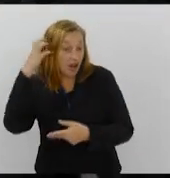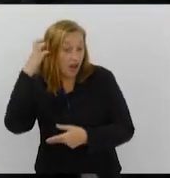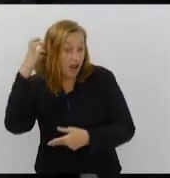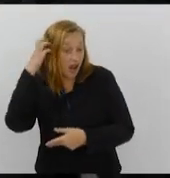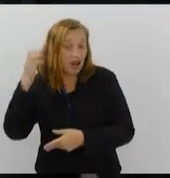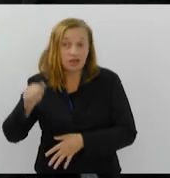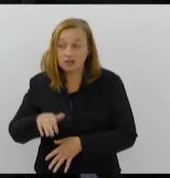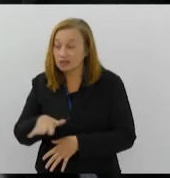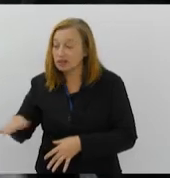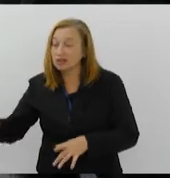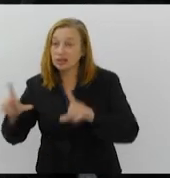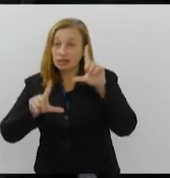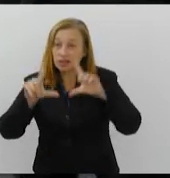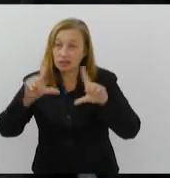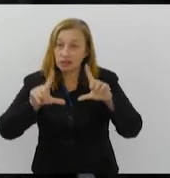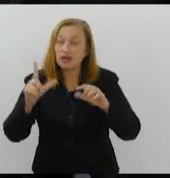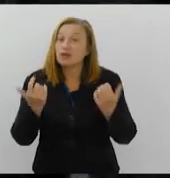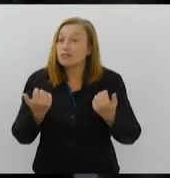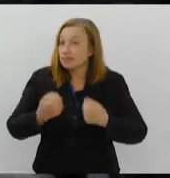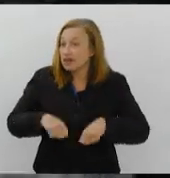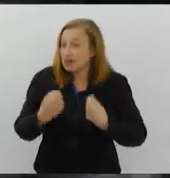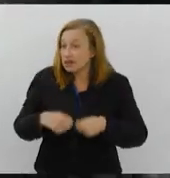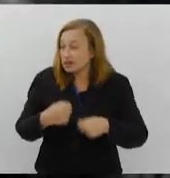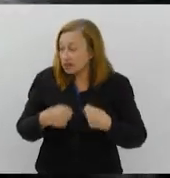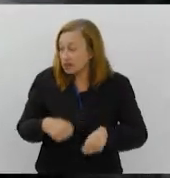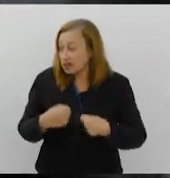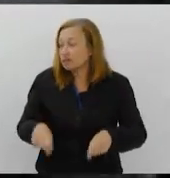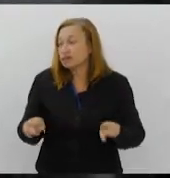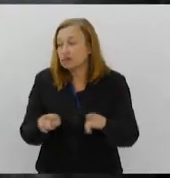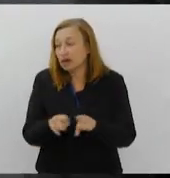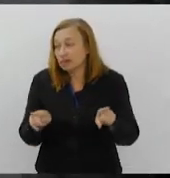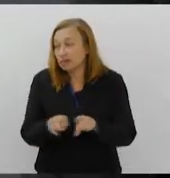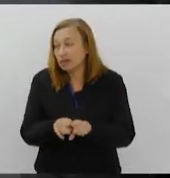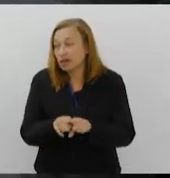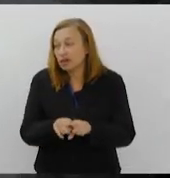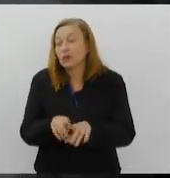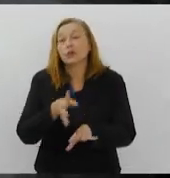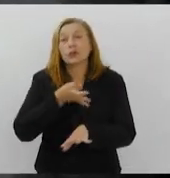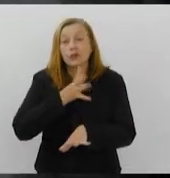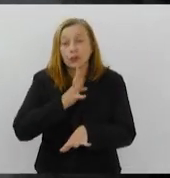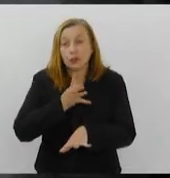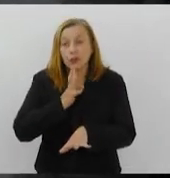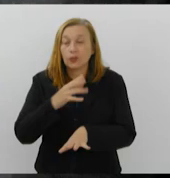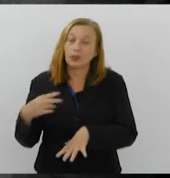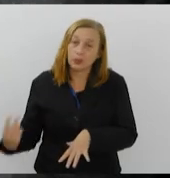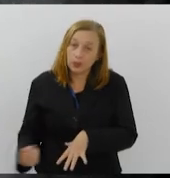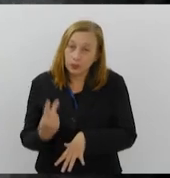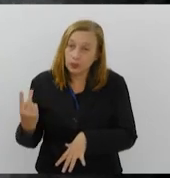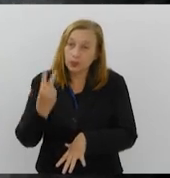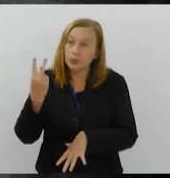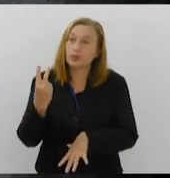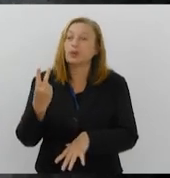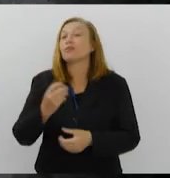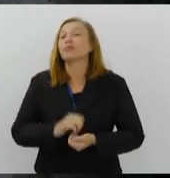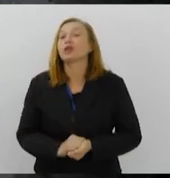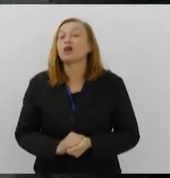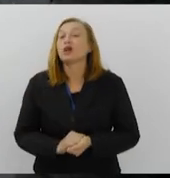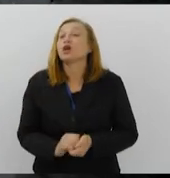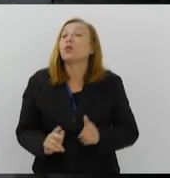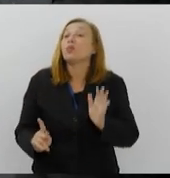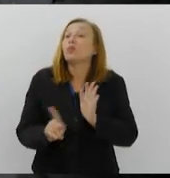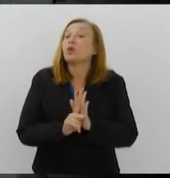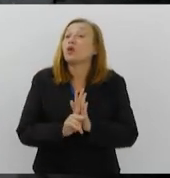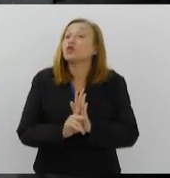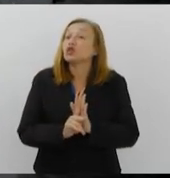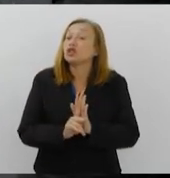TVs comunitárias que precisam, de alguma forma, também desse reconhecimento e dessa valorização. E o projeto,